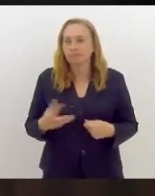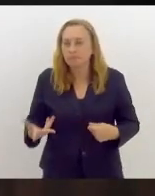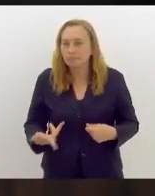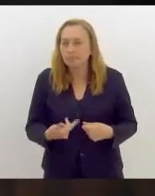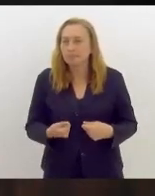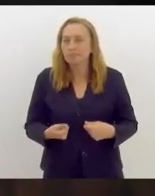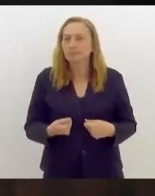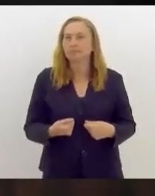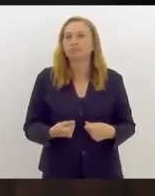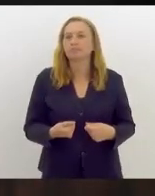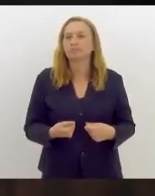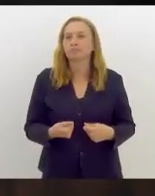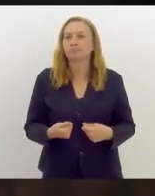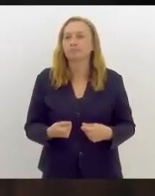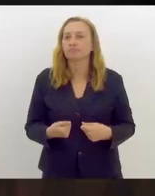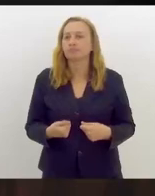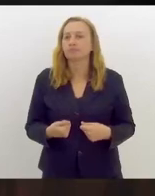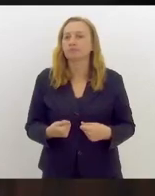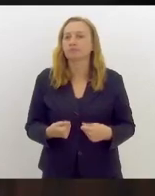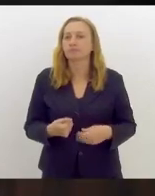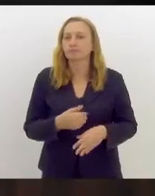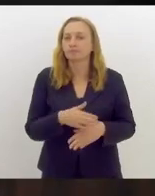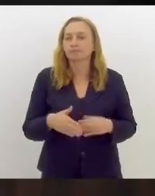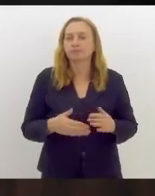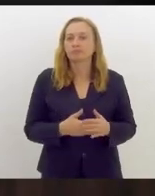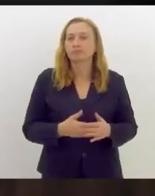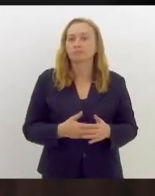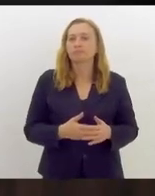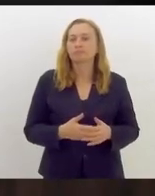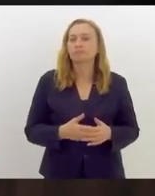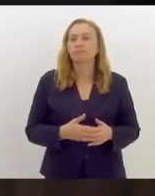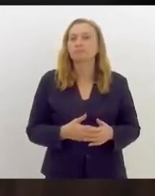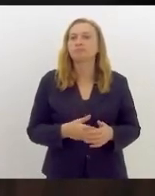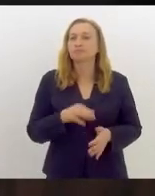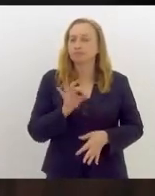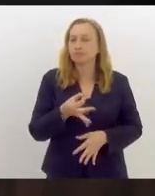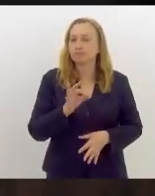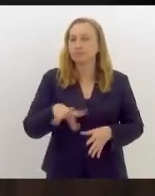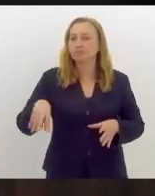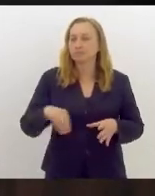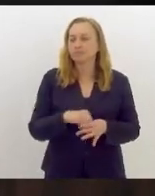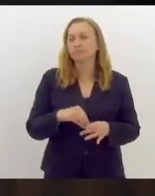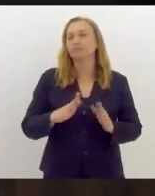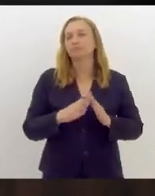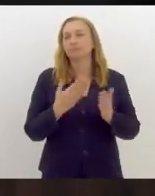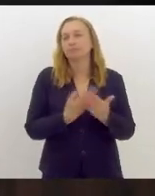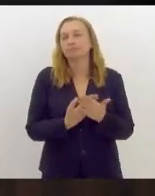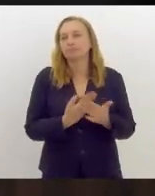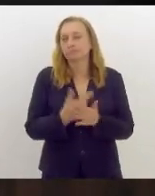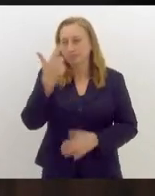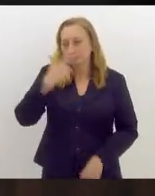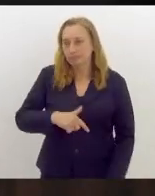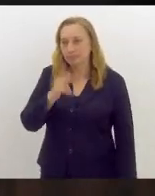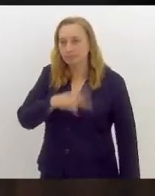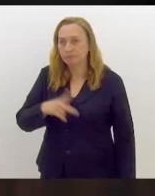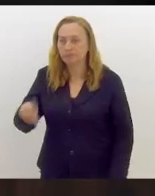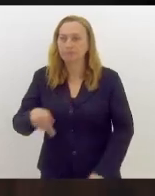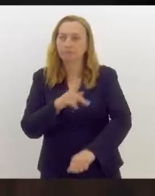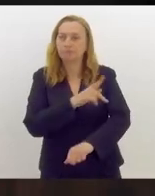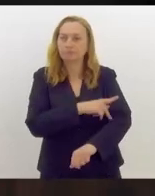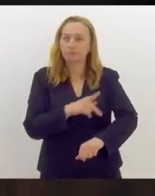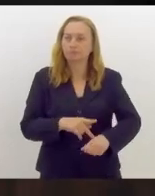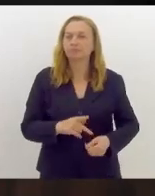de que aqueles que possuem ideia possa estar de fato inserido na sala de aula eu sou professora sou pedagoga